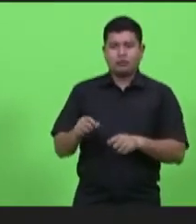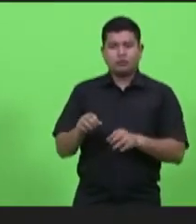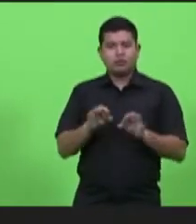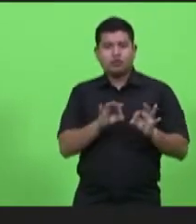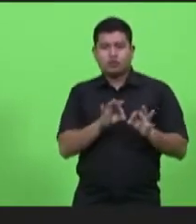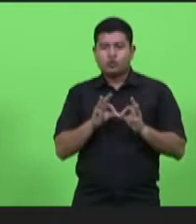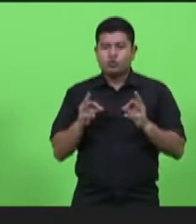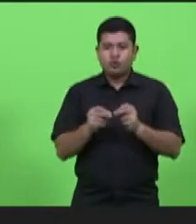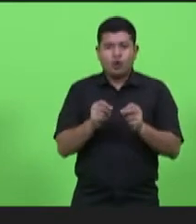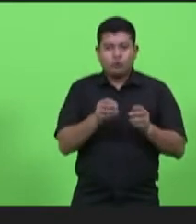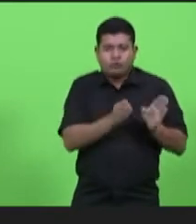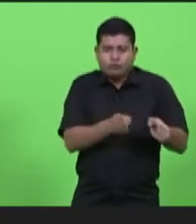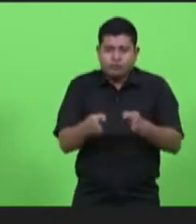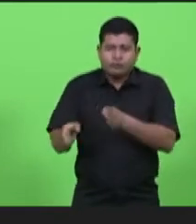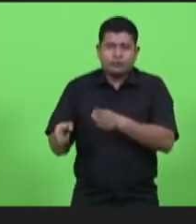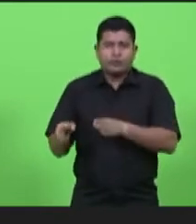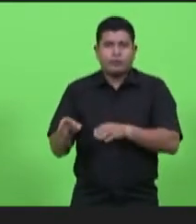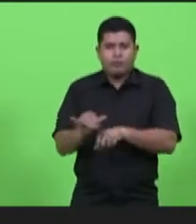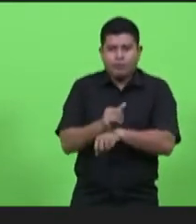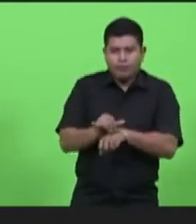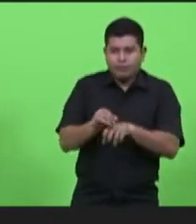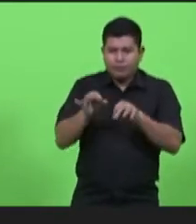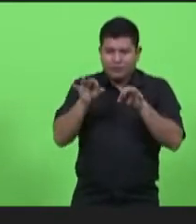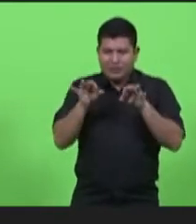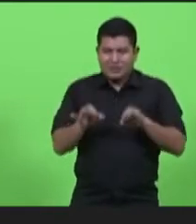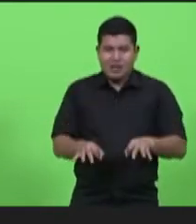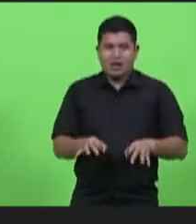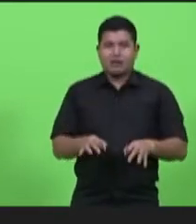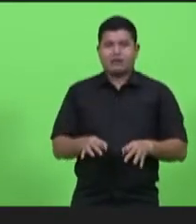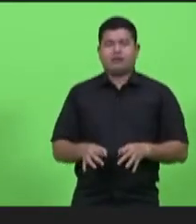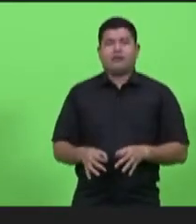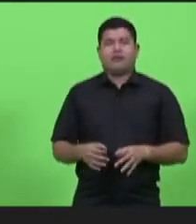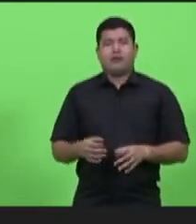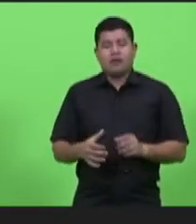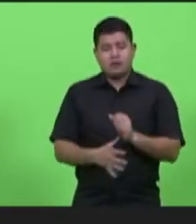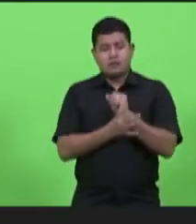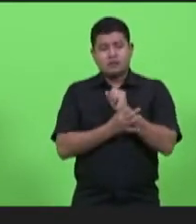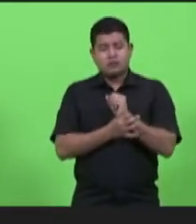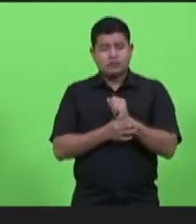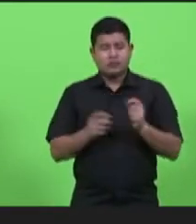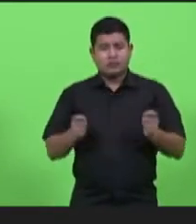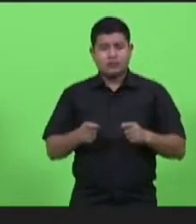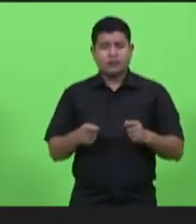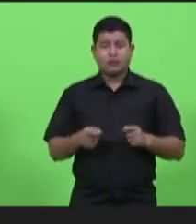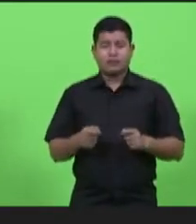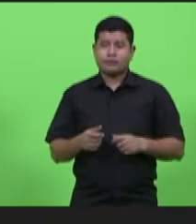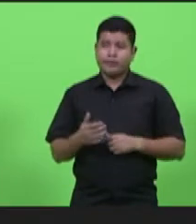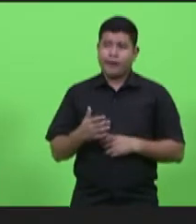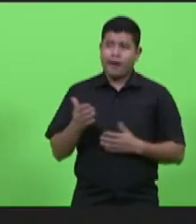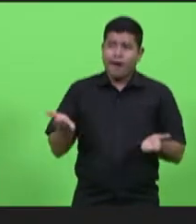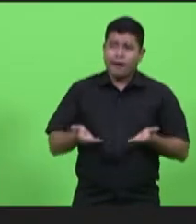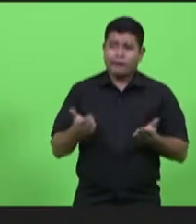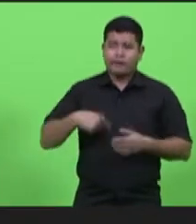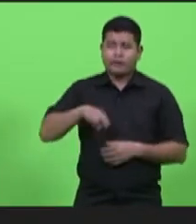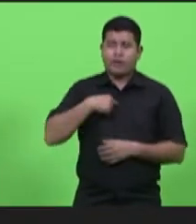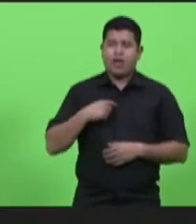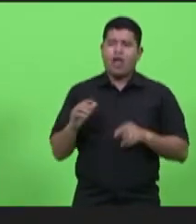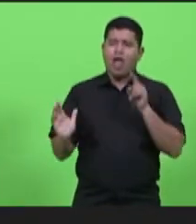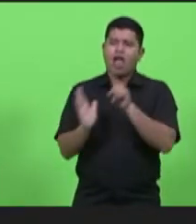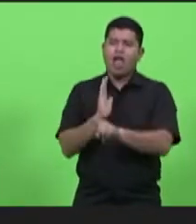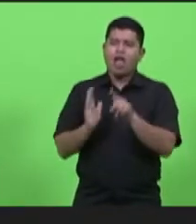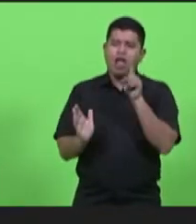obviamente que as pessoas estarão seguras para este momento. Agora, não se cabe fazer um questionamento